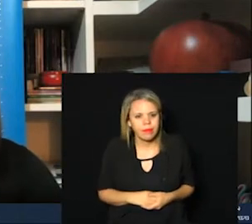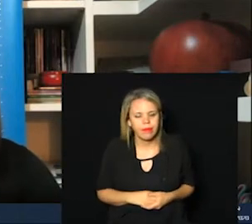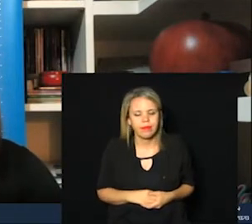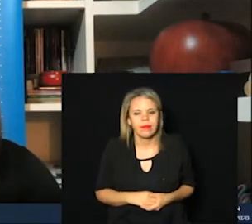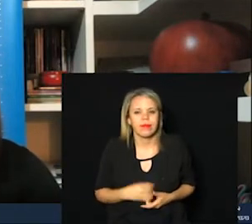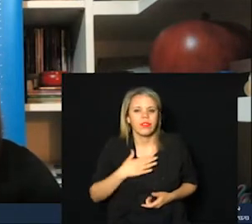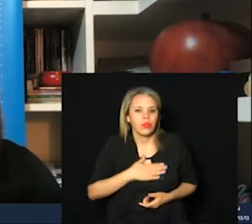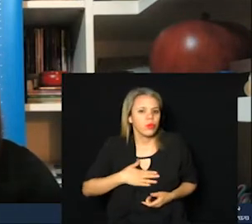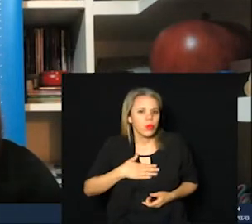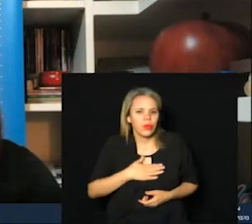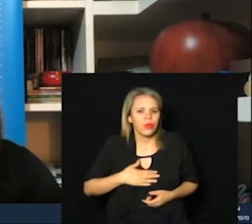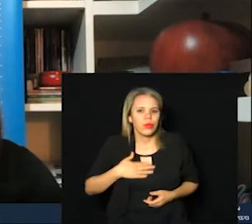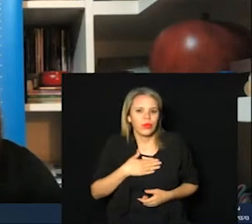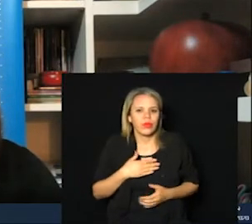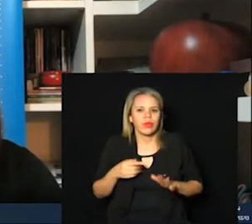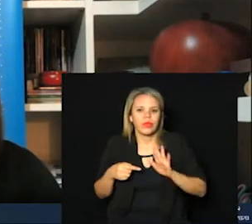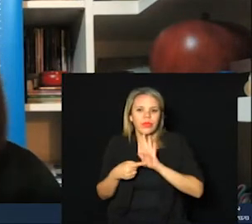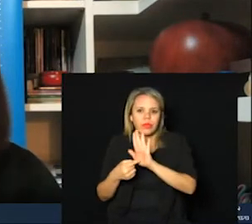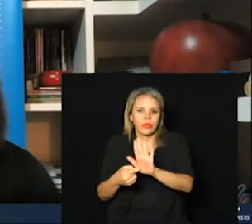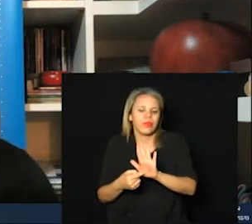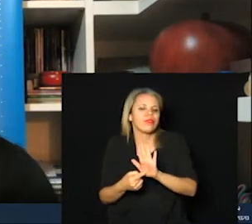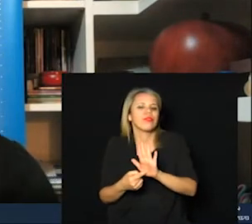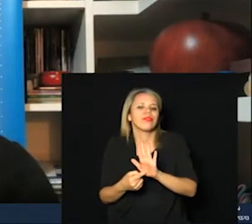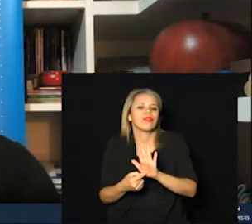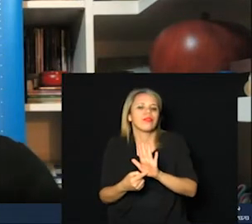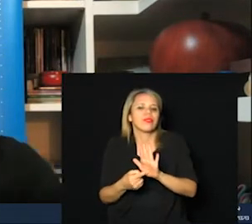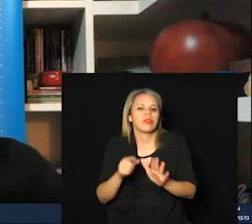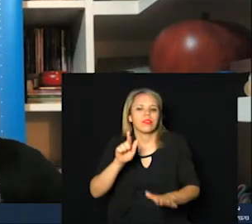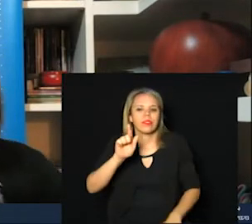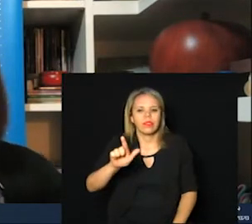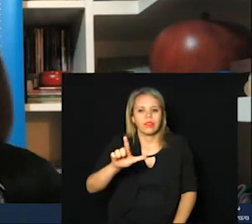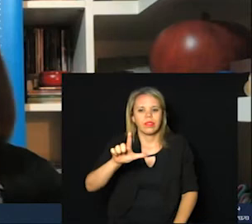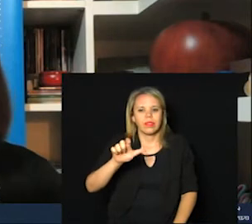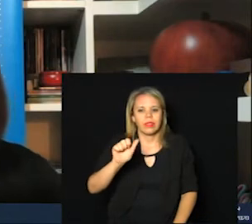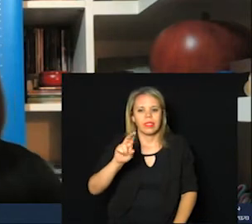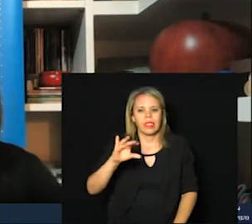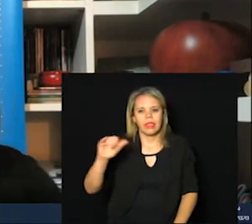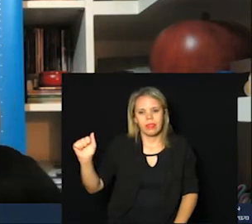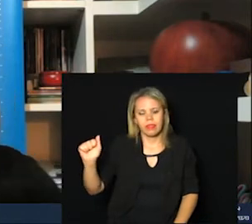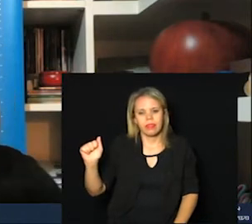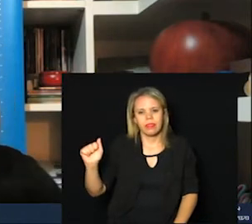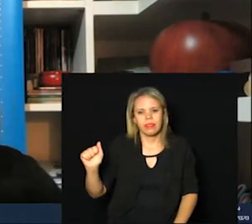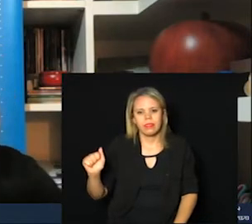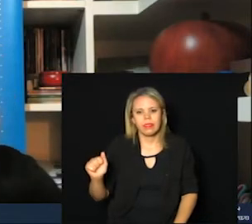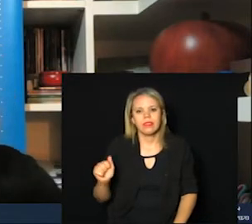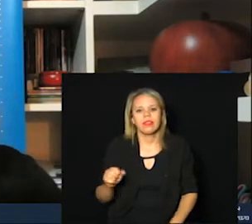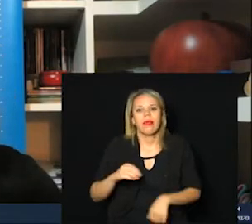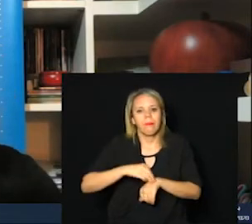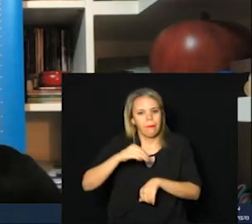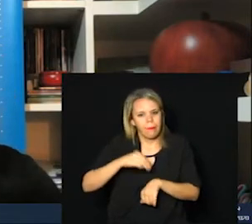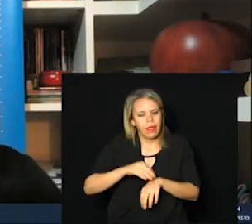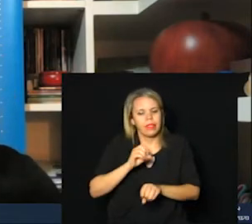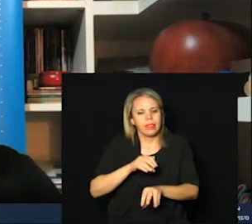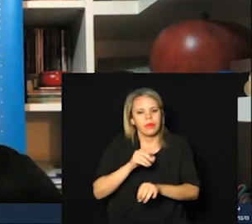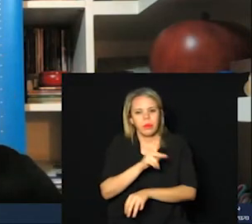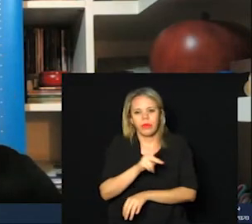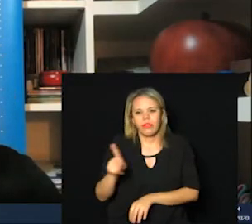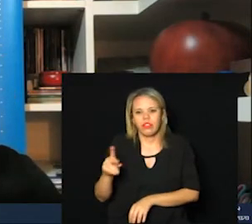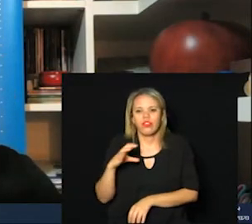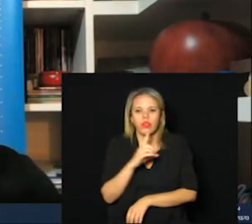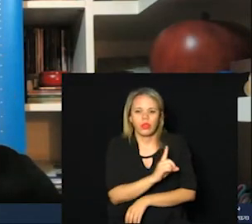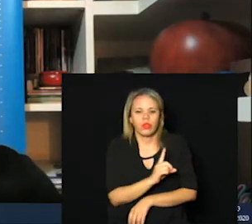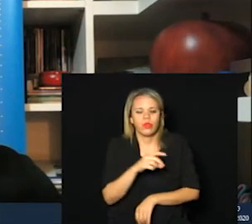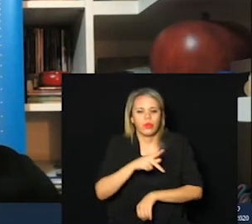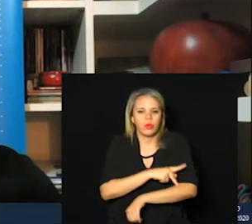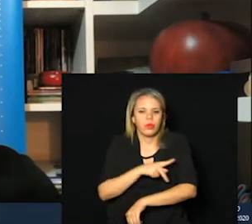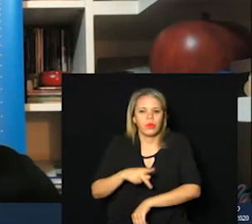gostaria de apresentar a Gláucia Maria Lopes Lino, mestre em educação, professora coordenadora